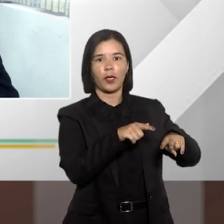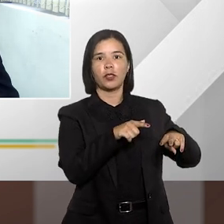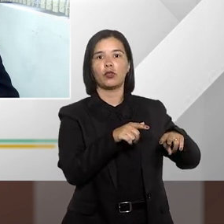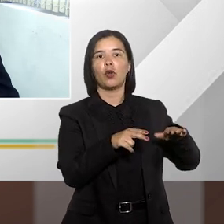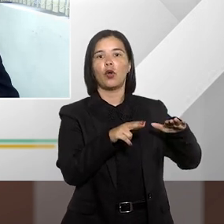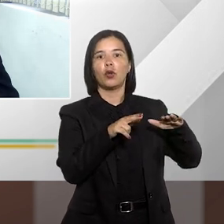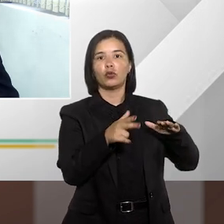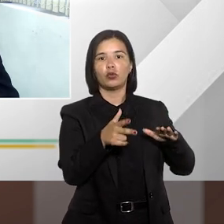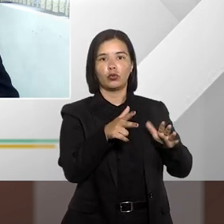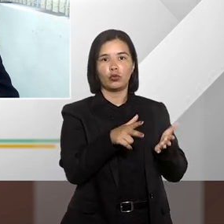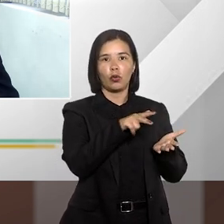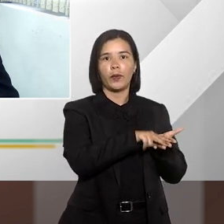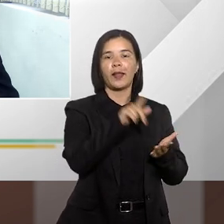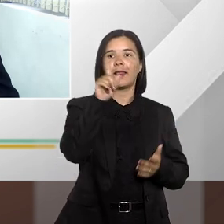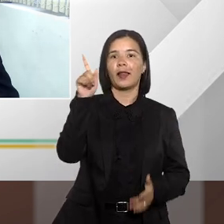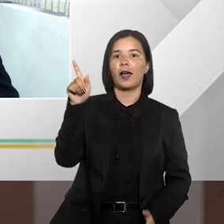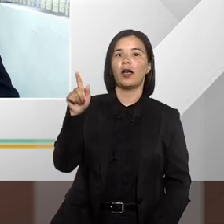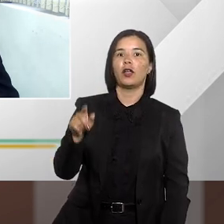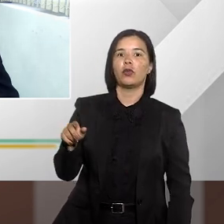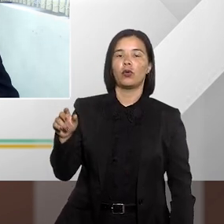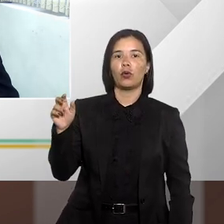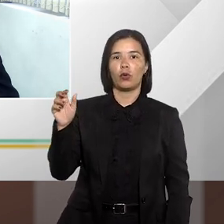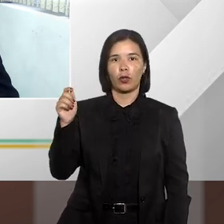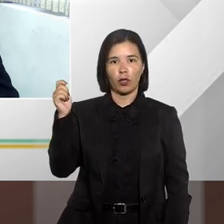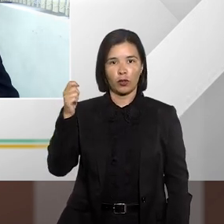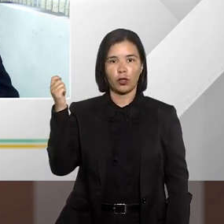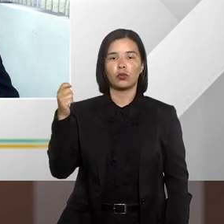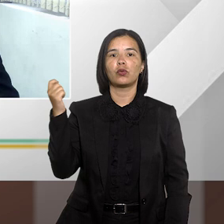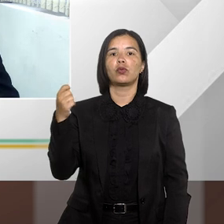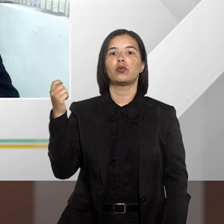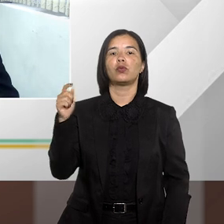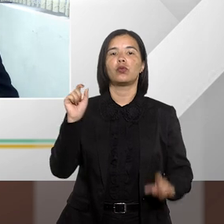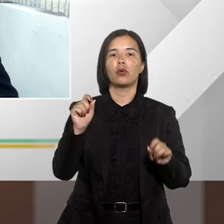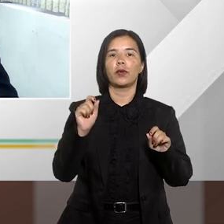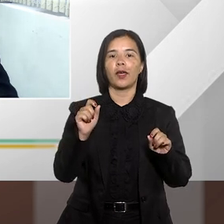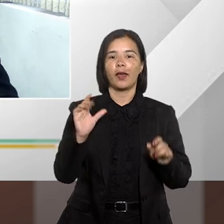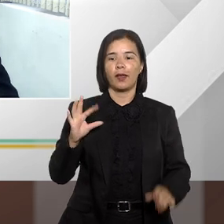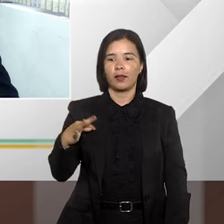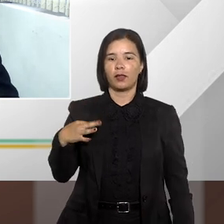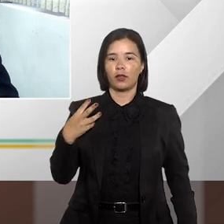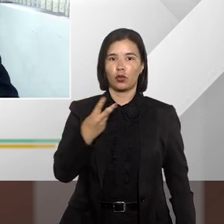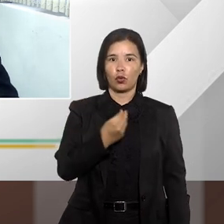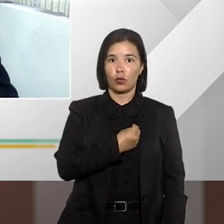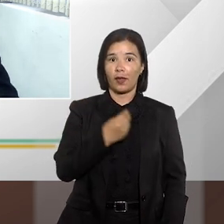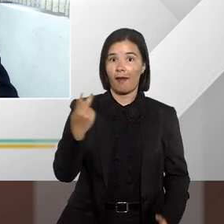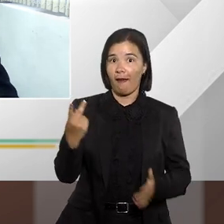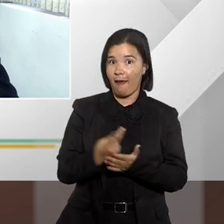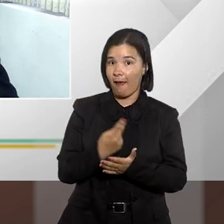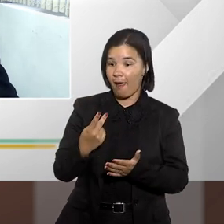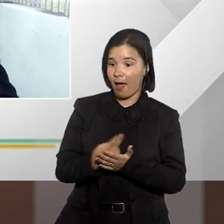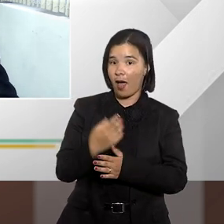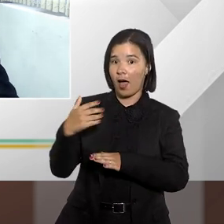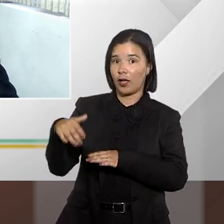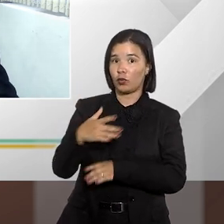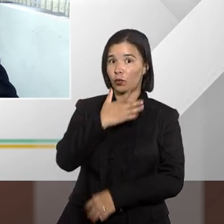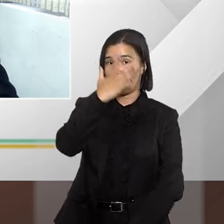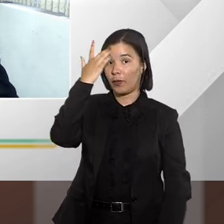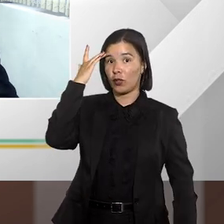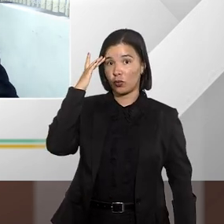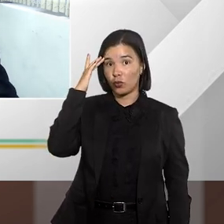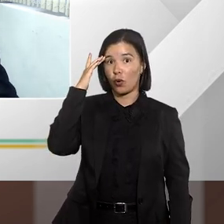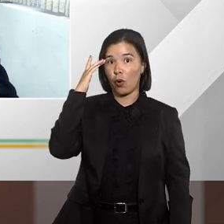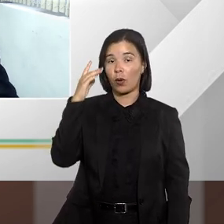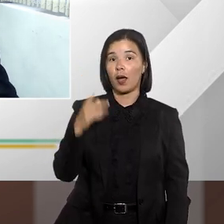um presídio no Rio Grande do Sul. Para o ministro Schietti, a permanência da travesti em local absolutamente impróprio para uma pessoa que